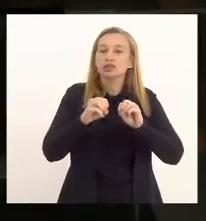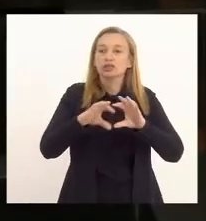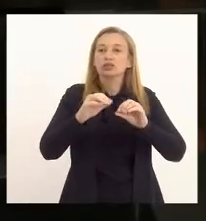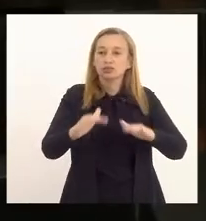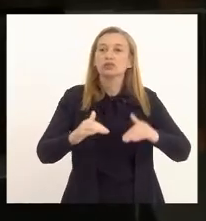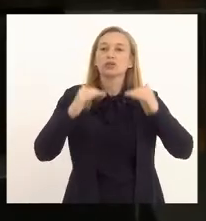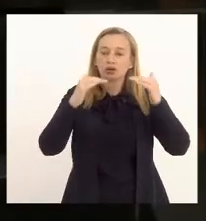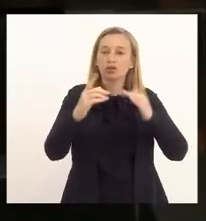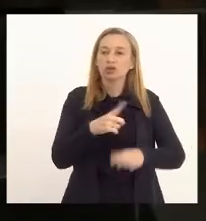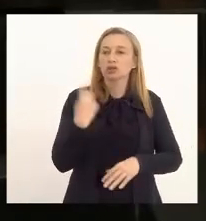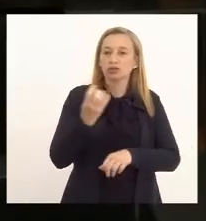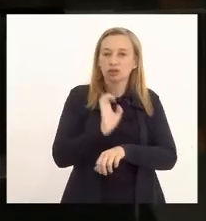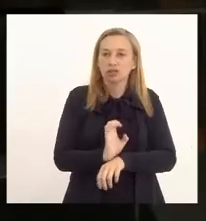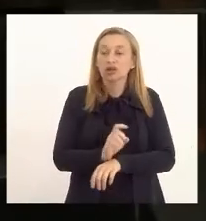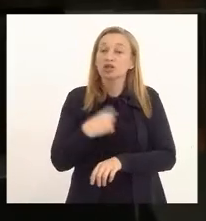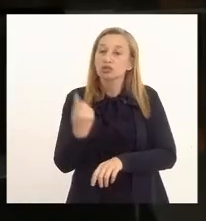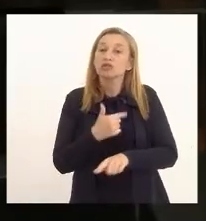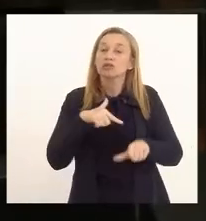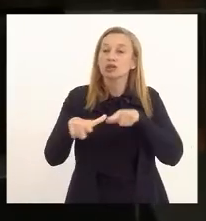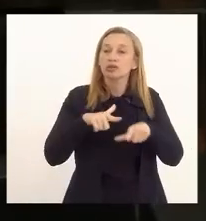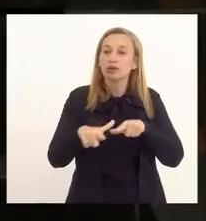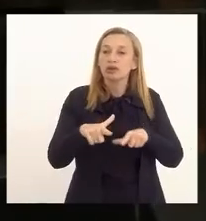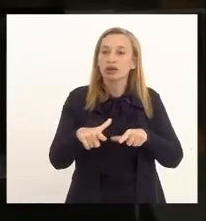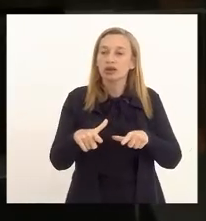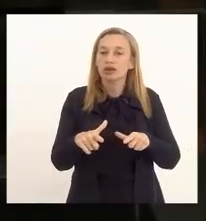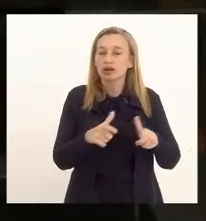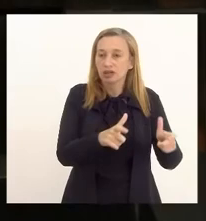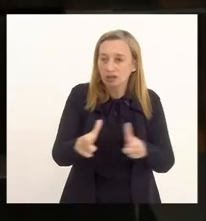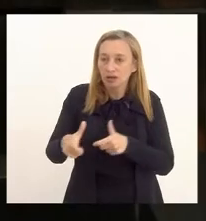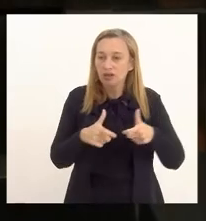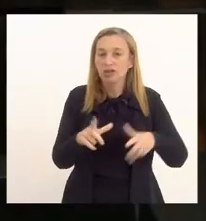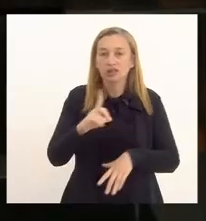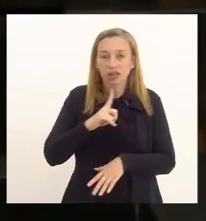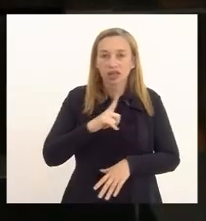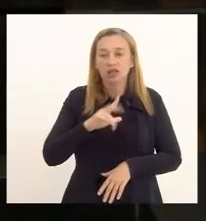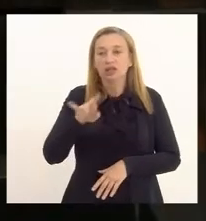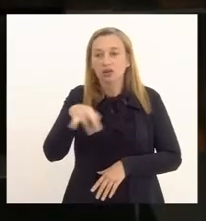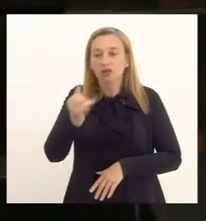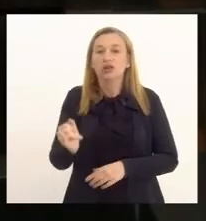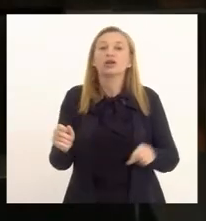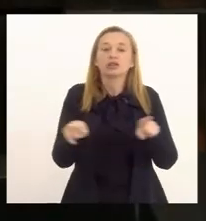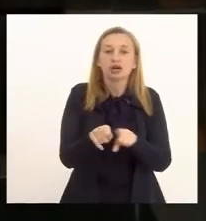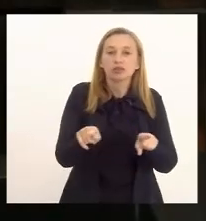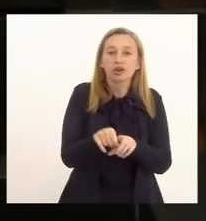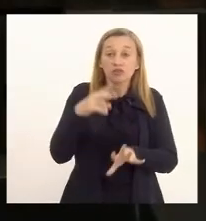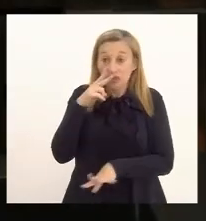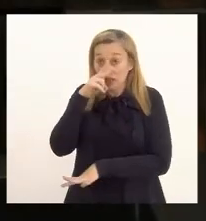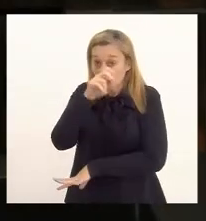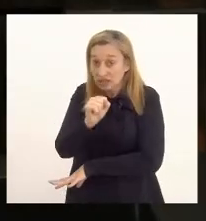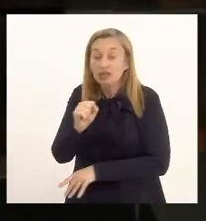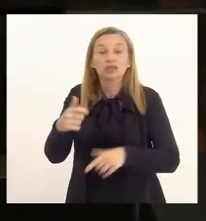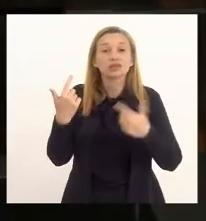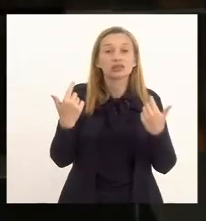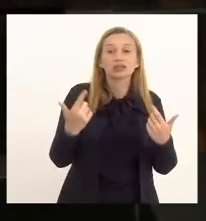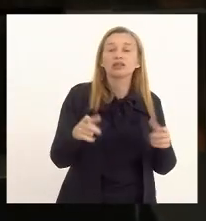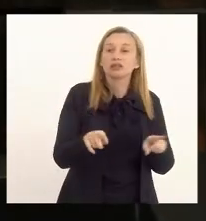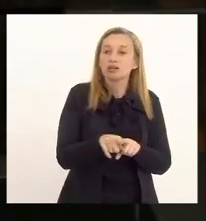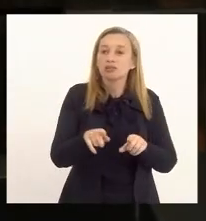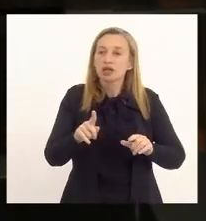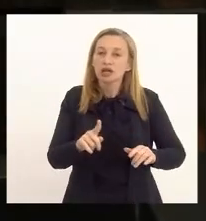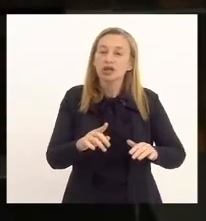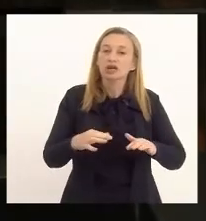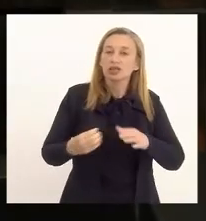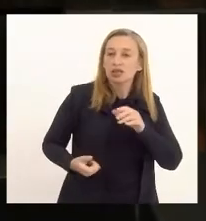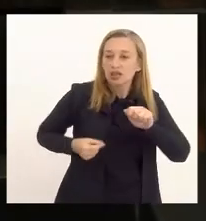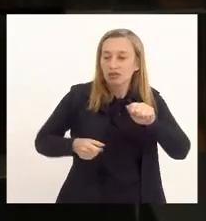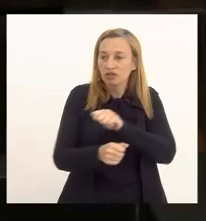nosso Estado, a gente vai trabalhar para que as unidades que já existem na UERJ também sejam fortalecidas, também sejam fruto de investimento